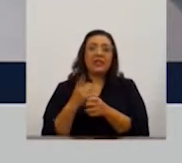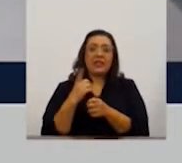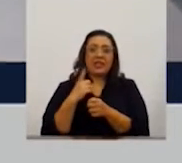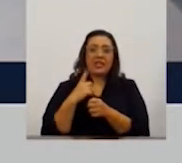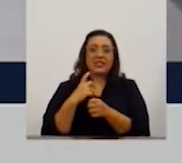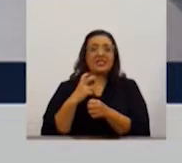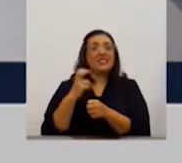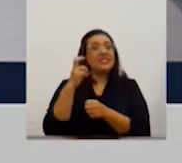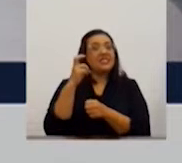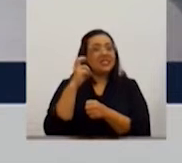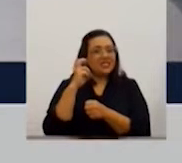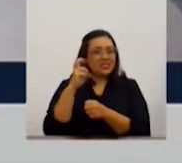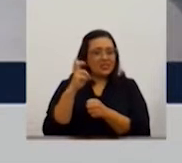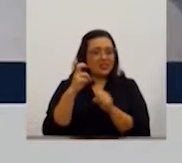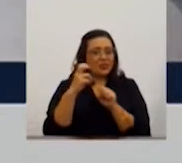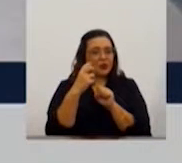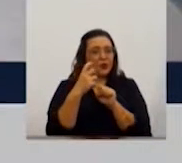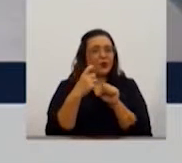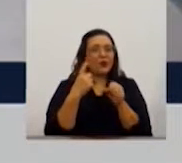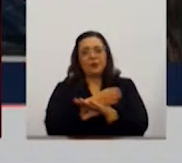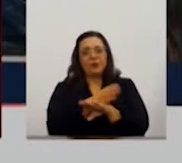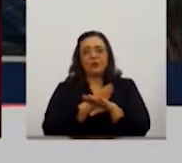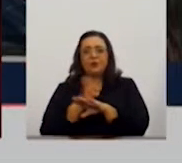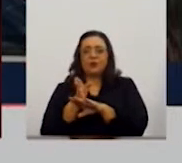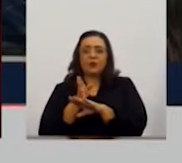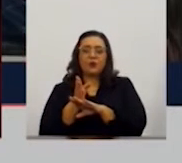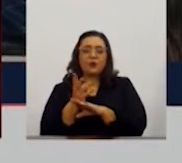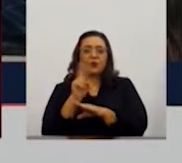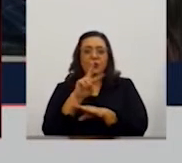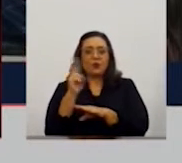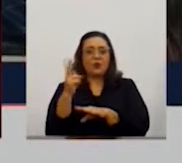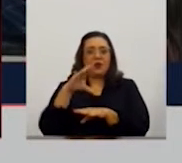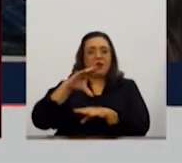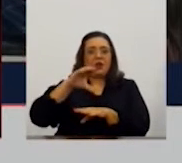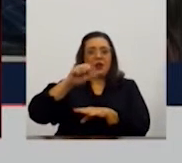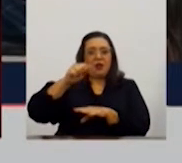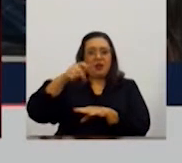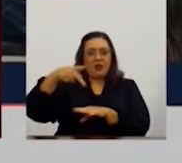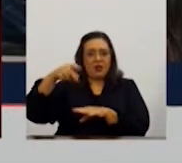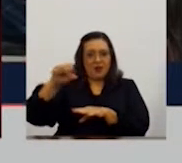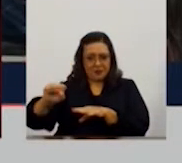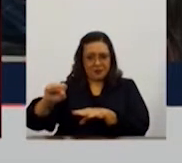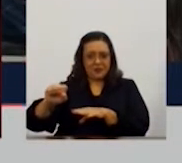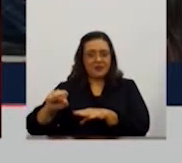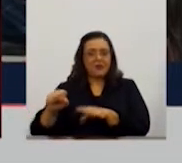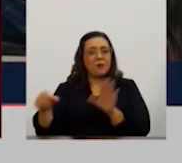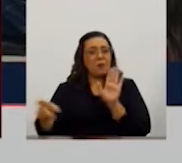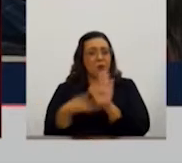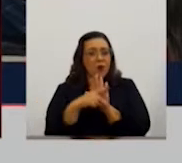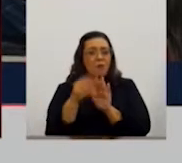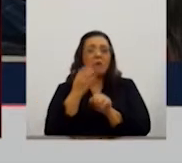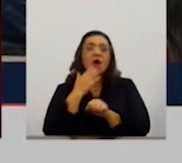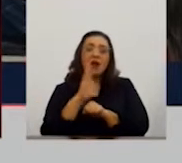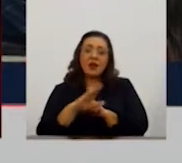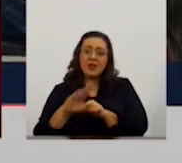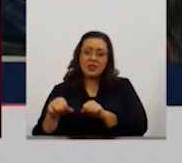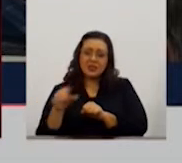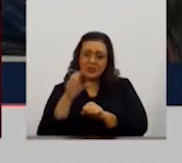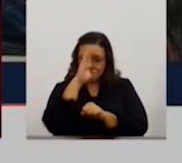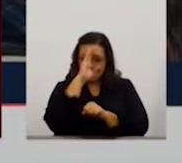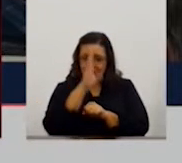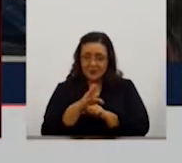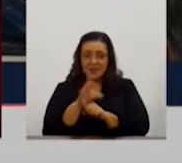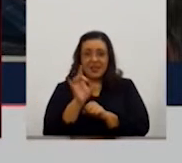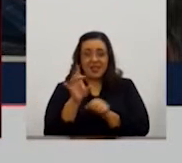cidades, né, que tenha esse atendimento. O CAPS vai oferecer um serviço destinado ao atendimento